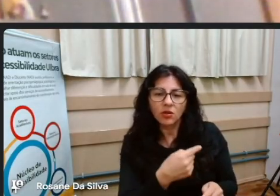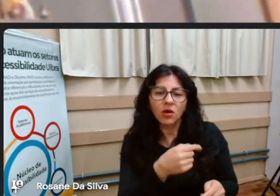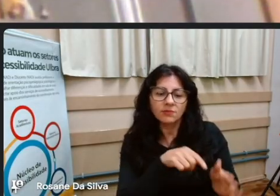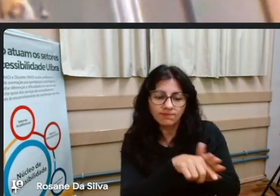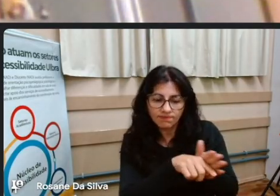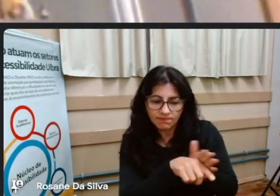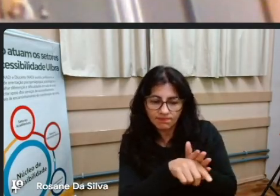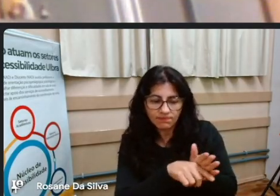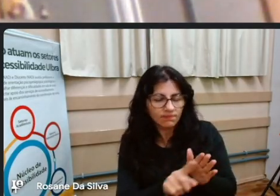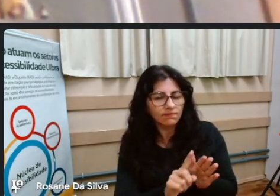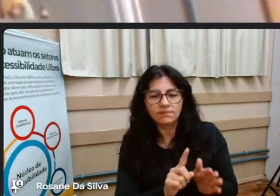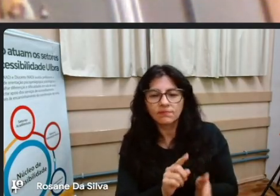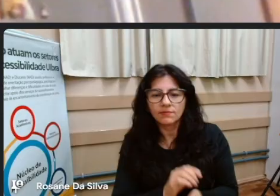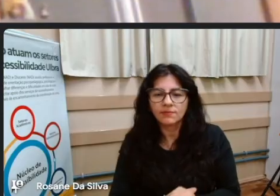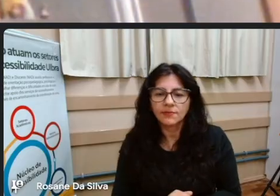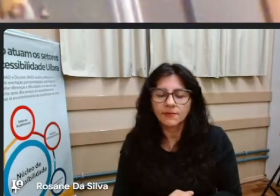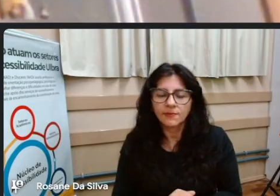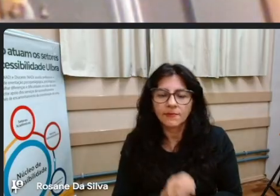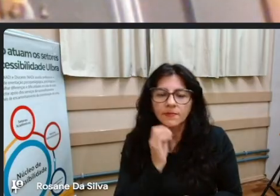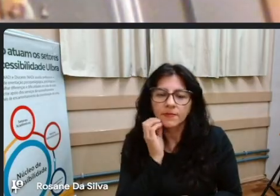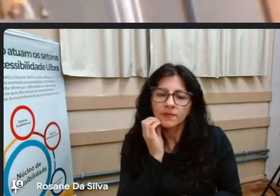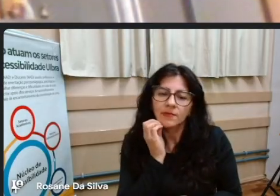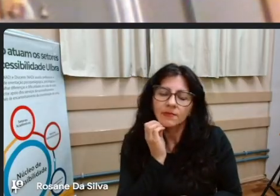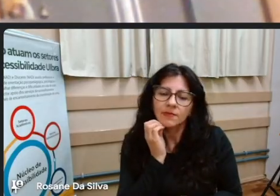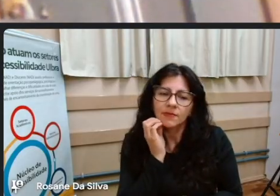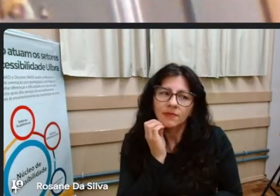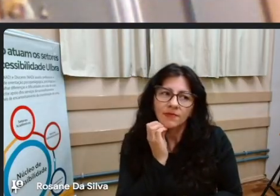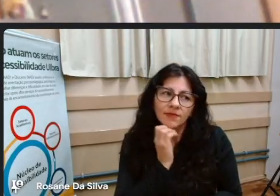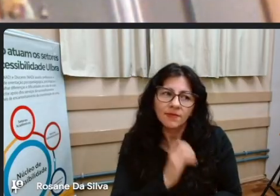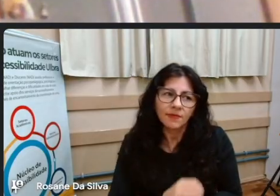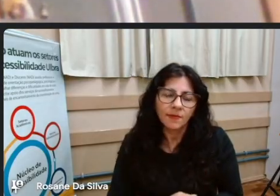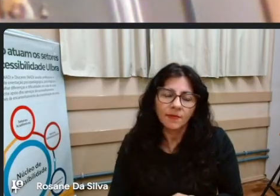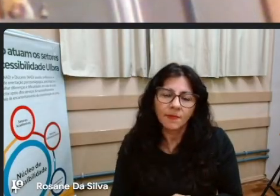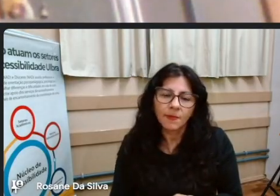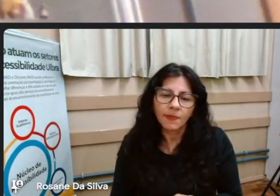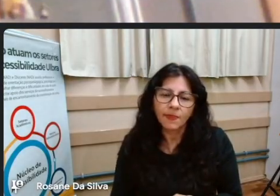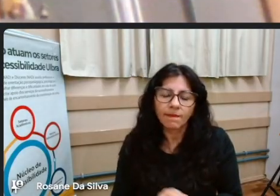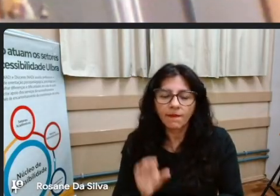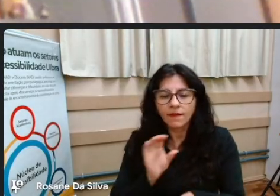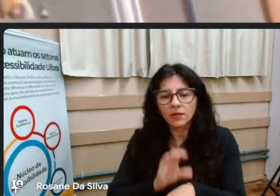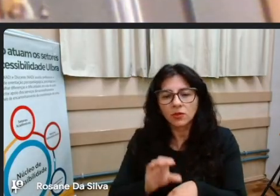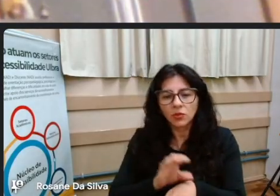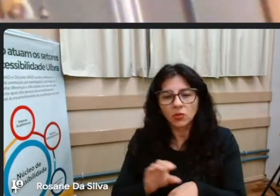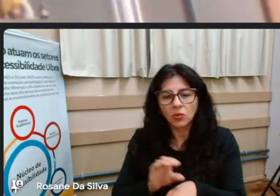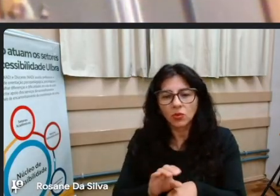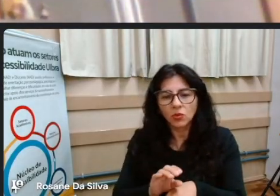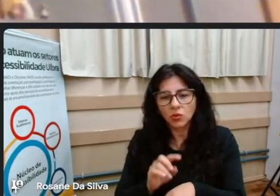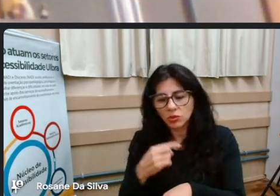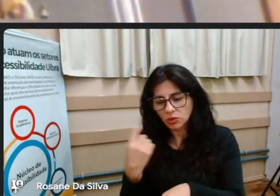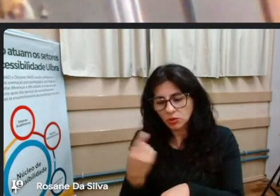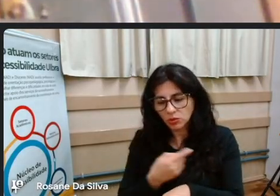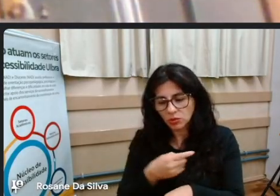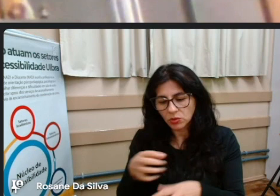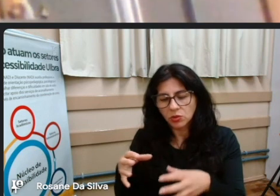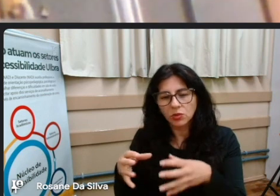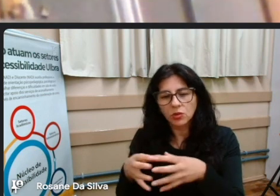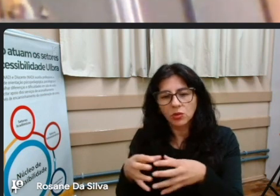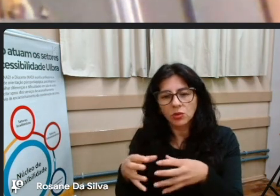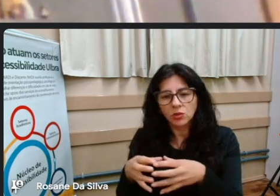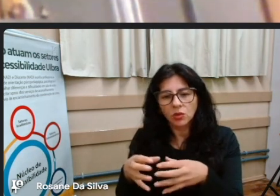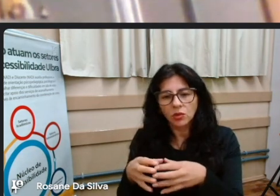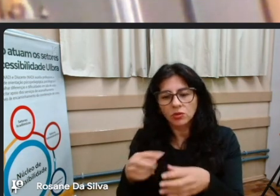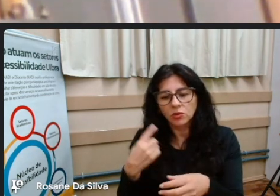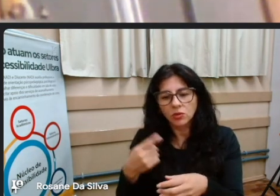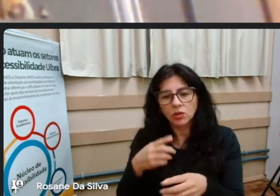a gente com esse público que a gente trabalhou né ah ã Enfim no curso e no